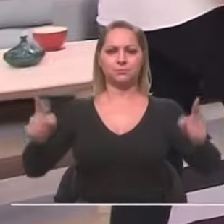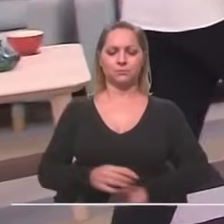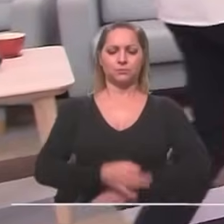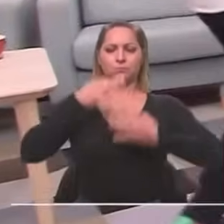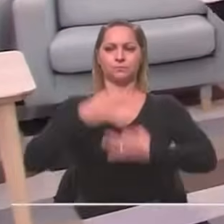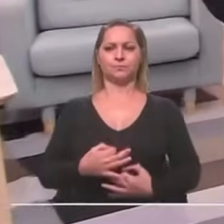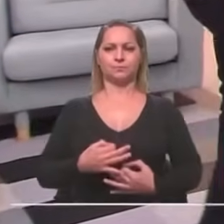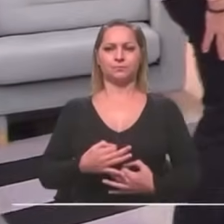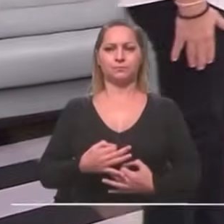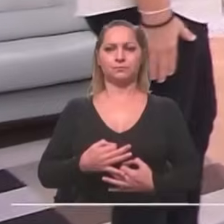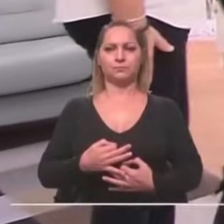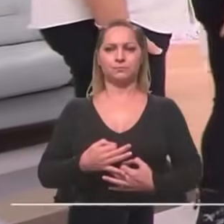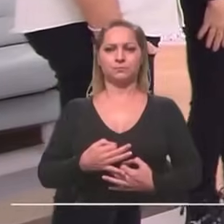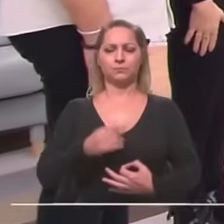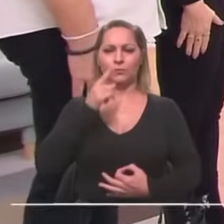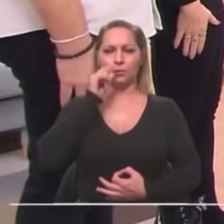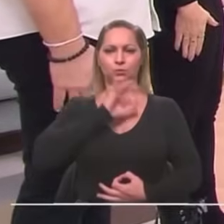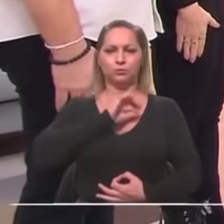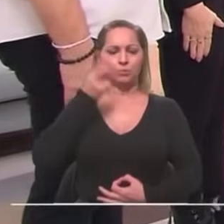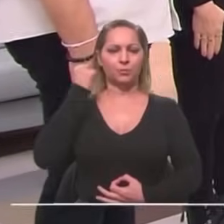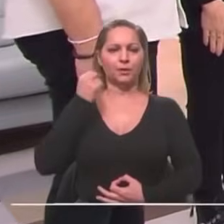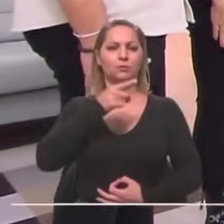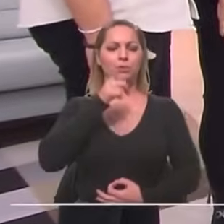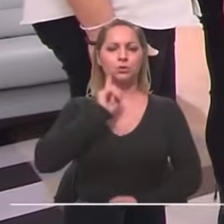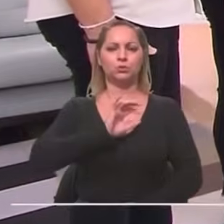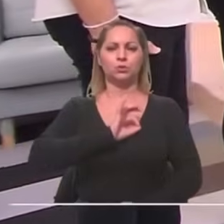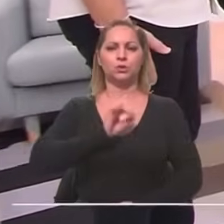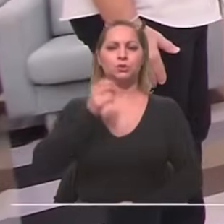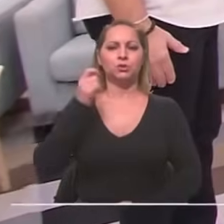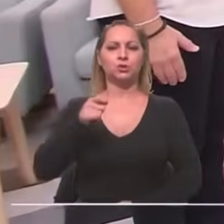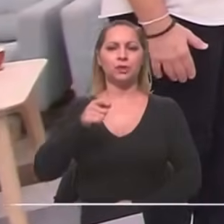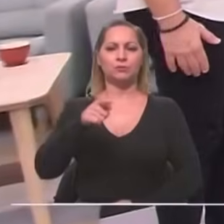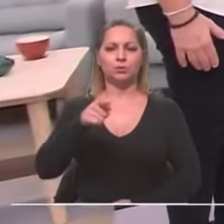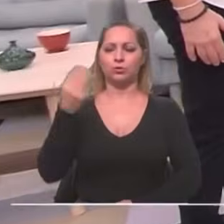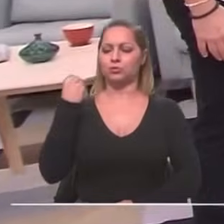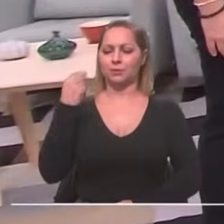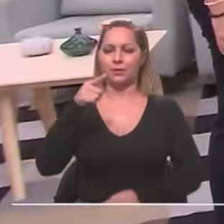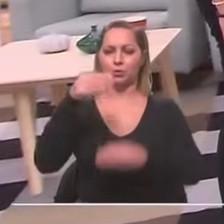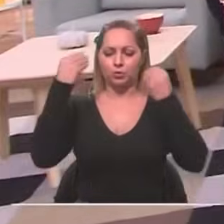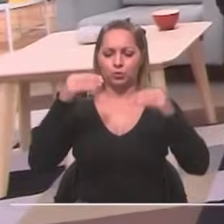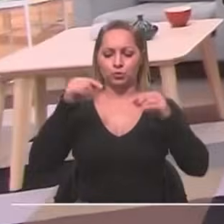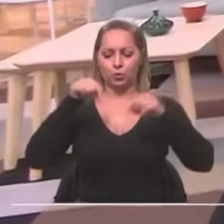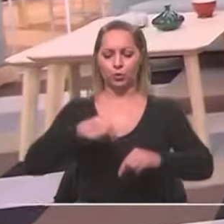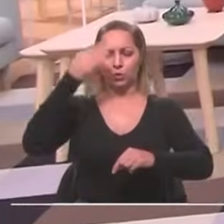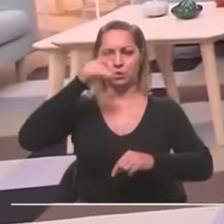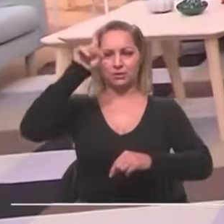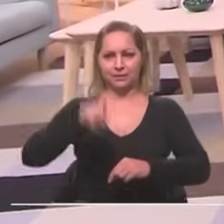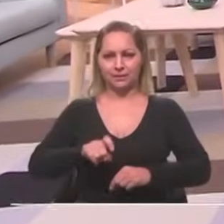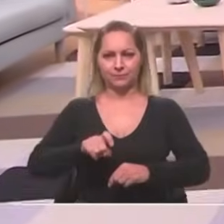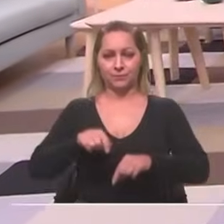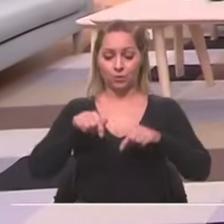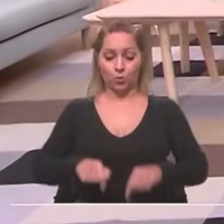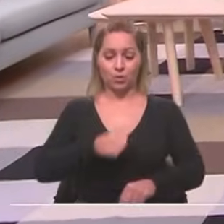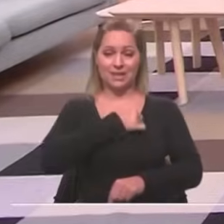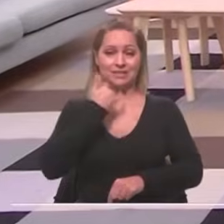sentido, João? O que é isto? Sou bem eu, senhora Oi. Chaves. Fui okay. chamado para ser o vosso instrutor durante o dia de hoje. Deixa de ser a casa